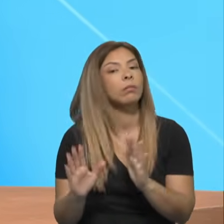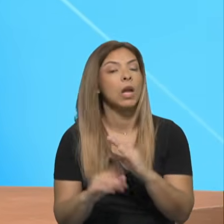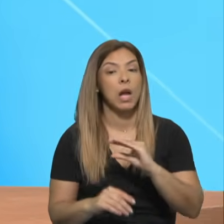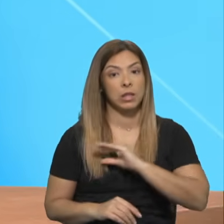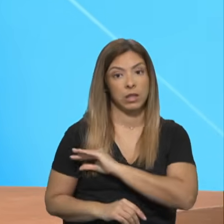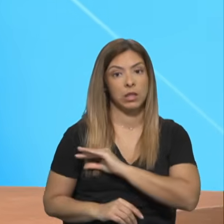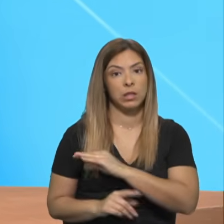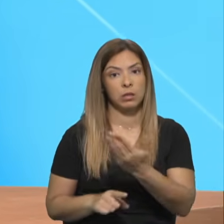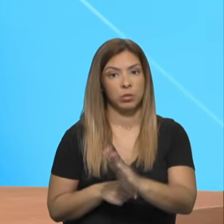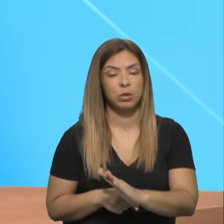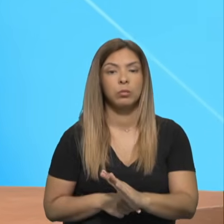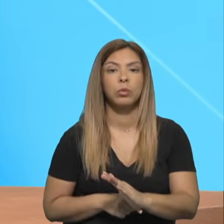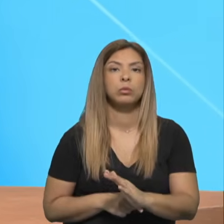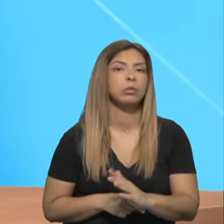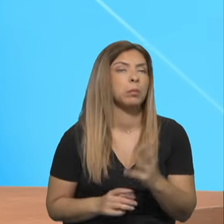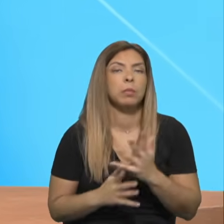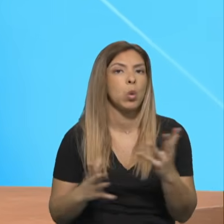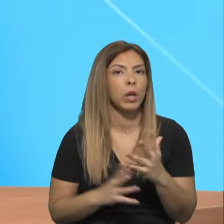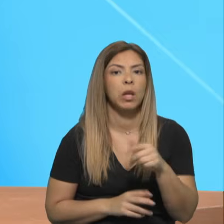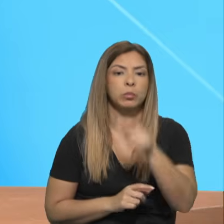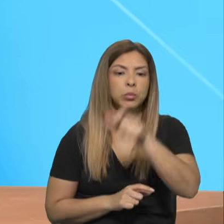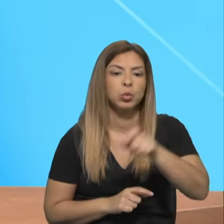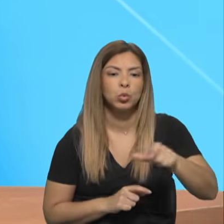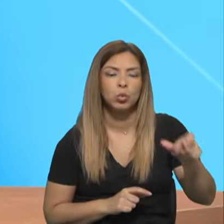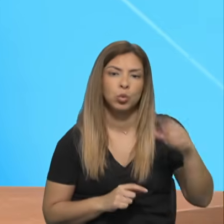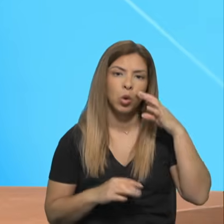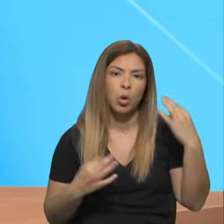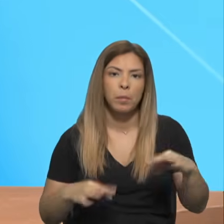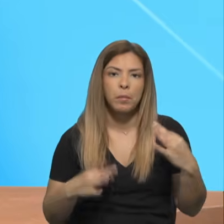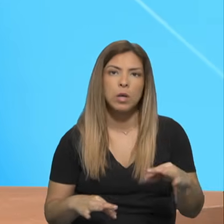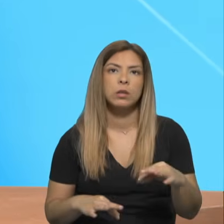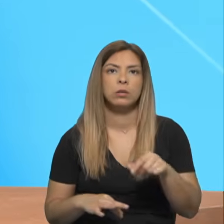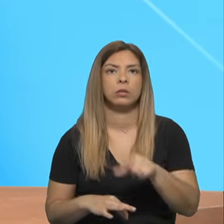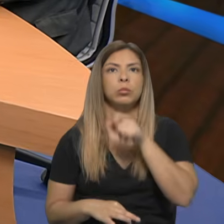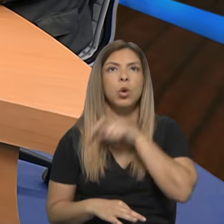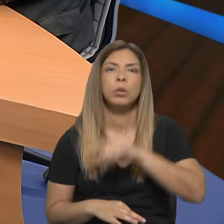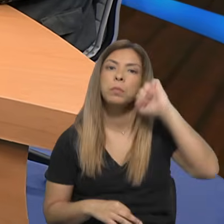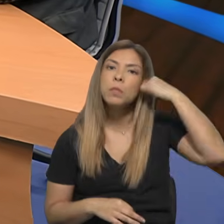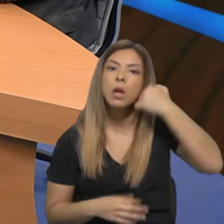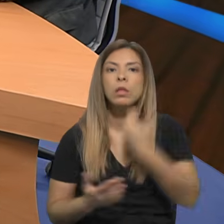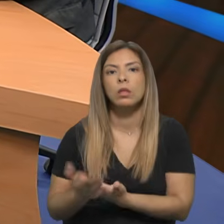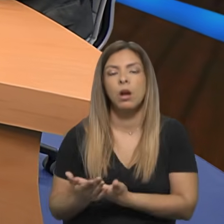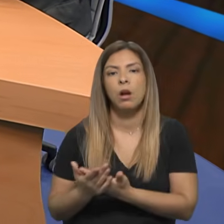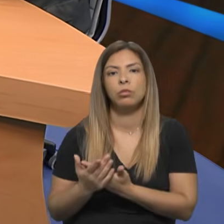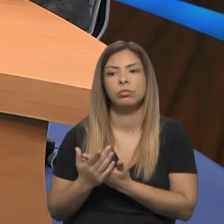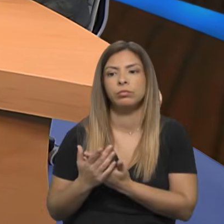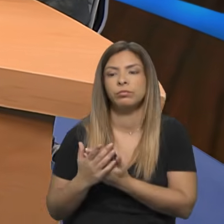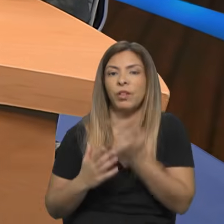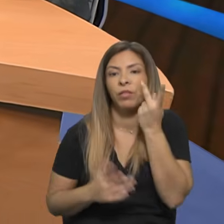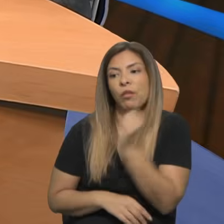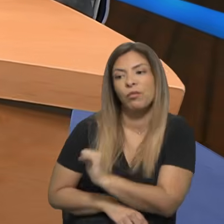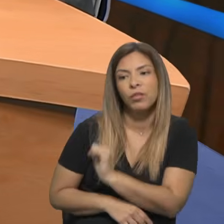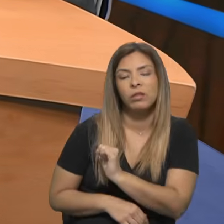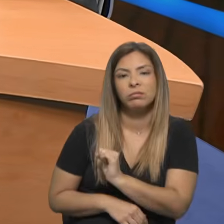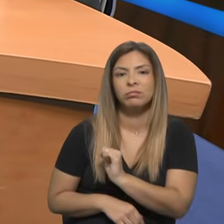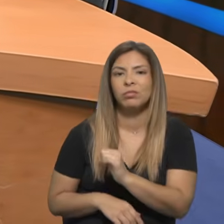A ideia de que os civis podem ser afetados como danos colaterais não é aceitável.